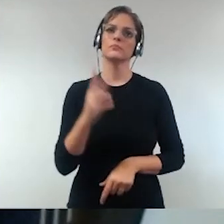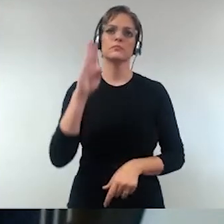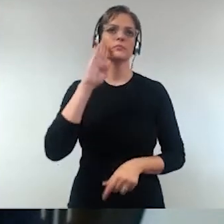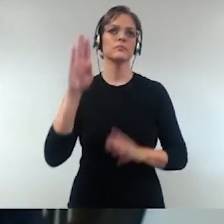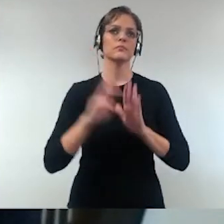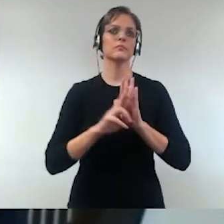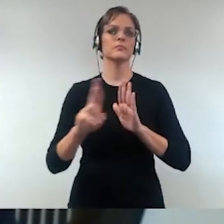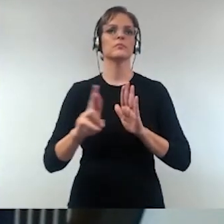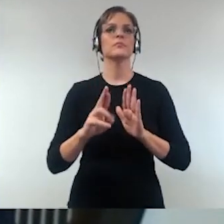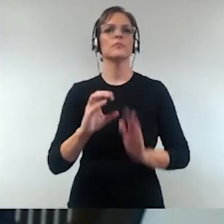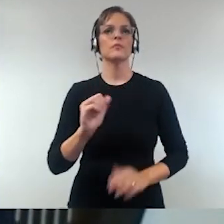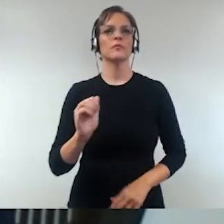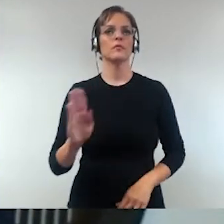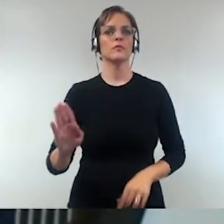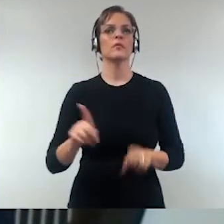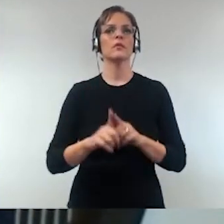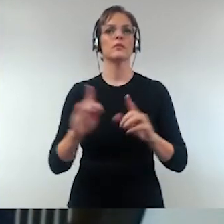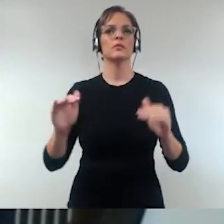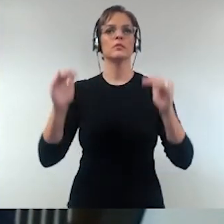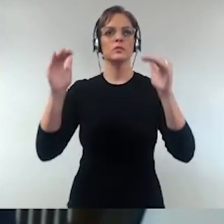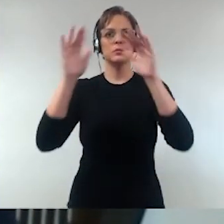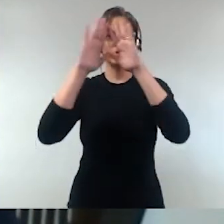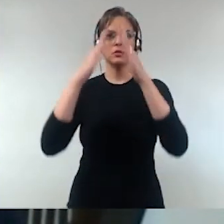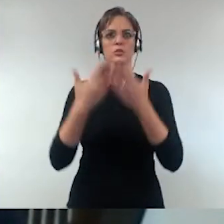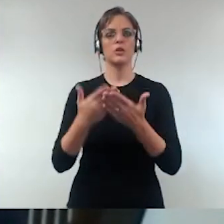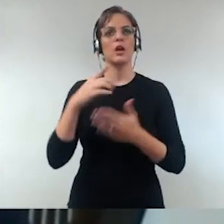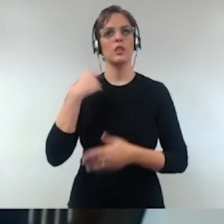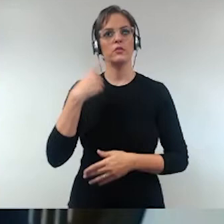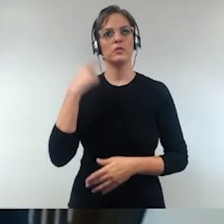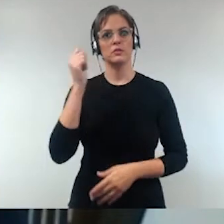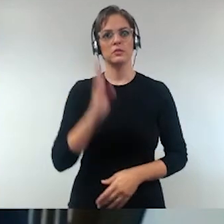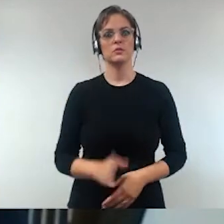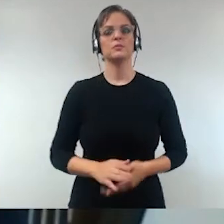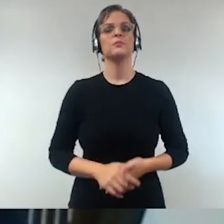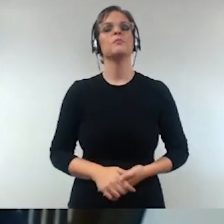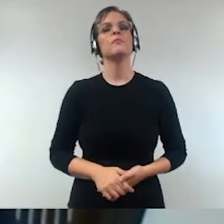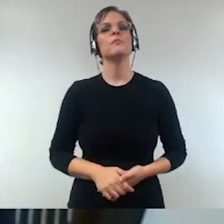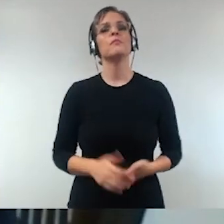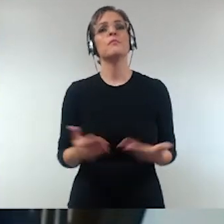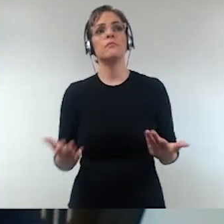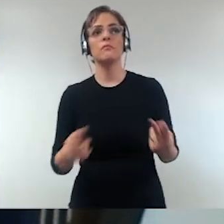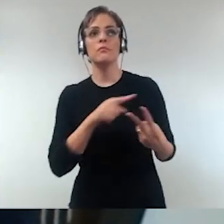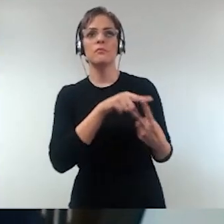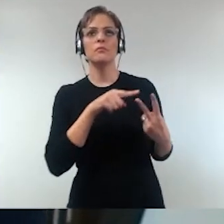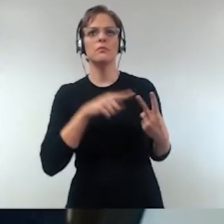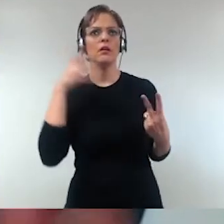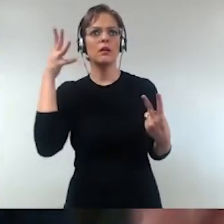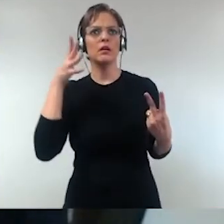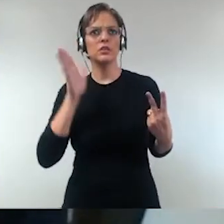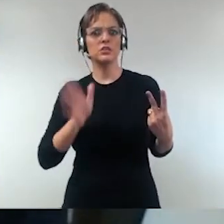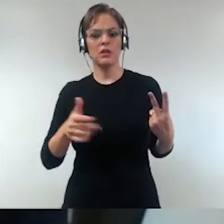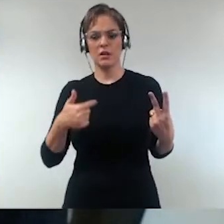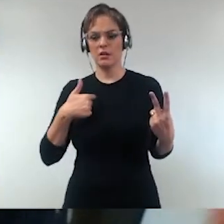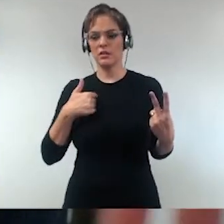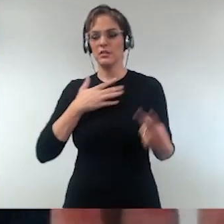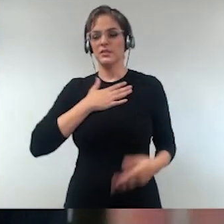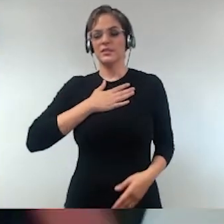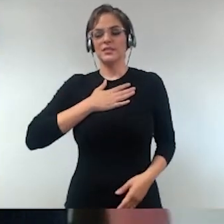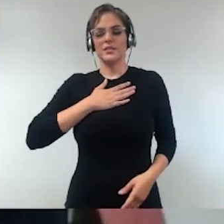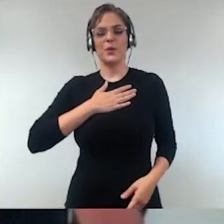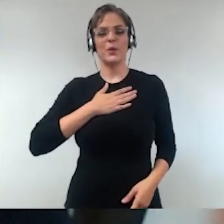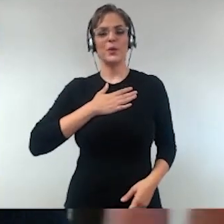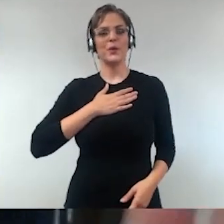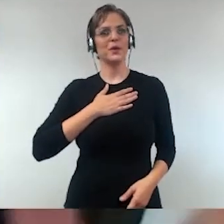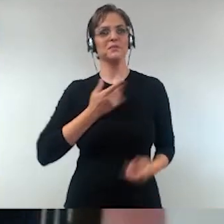Escola Superior da Advocacia Nacional. Falar depois do Fred, depois da Fernanda, dá uma certa tranquilidade, porque a gente